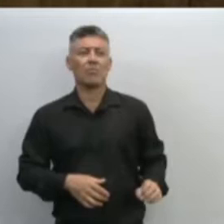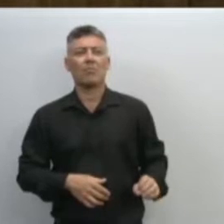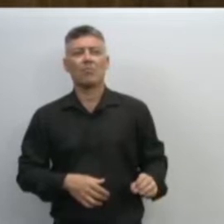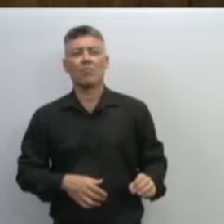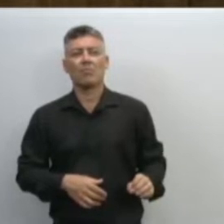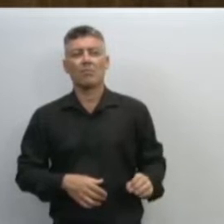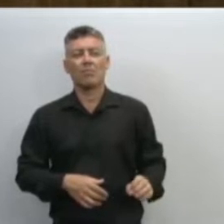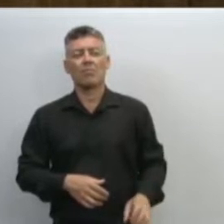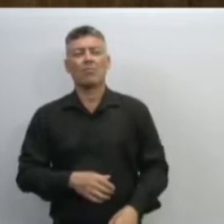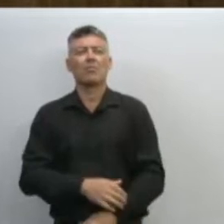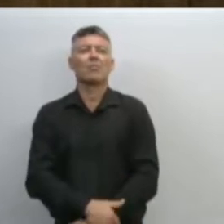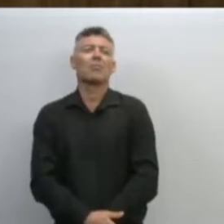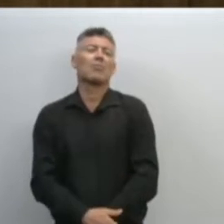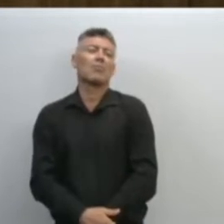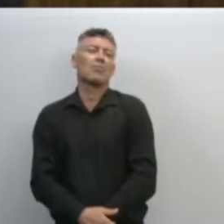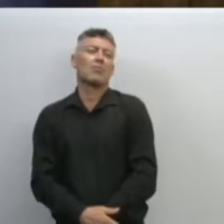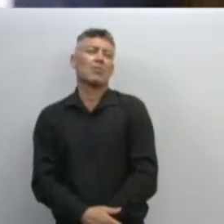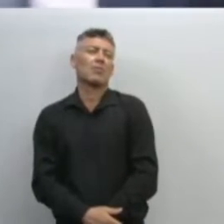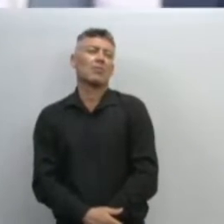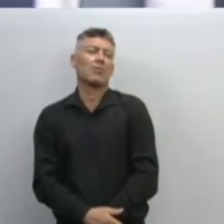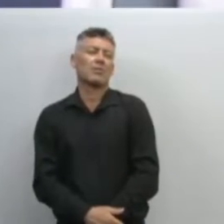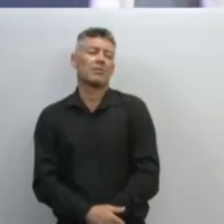nossa capital. Obrigado, senhor presidente.